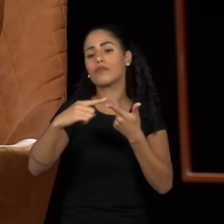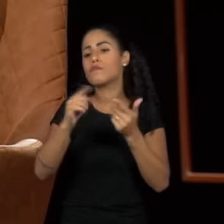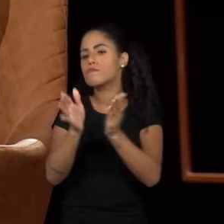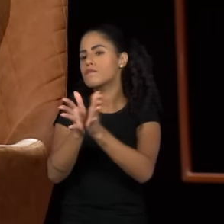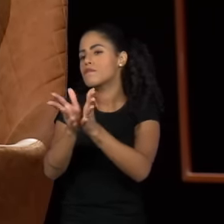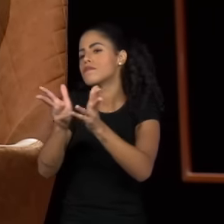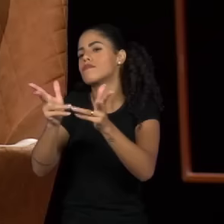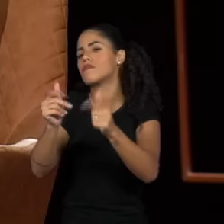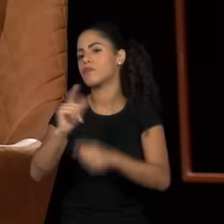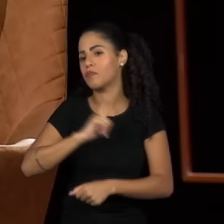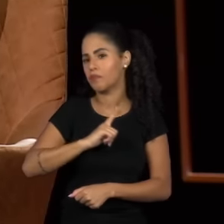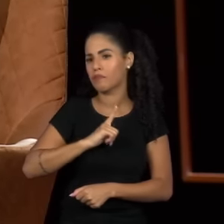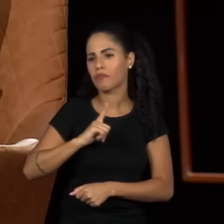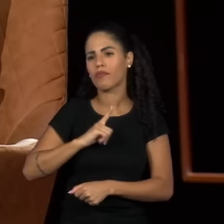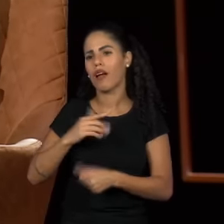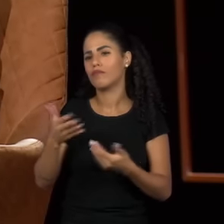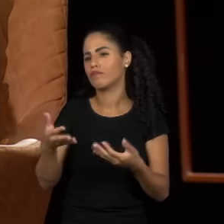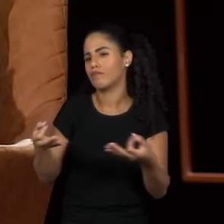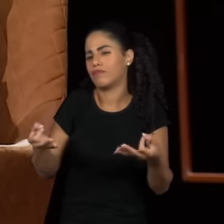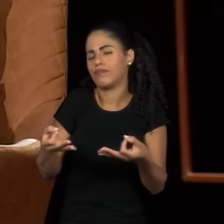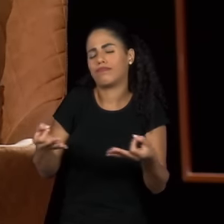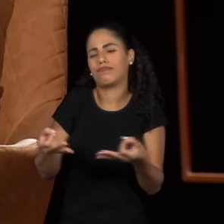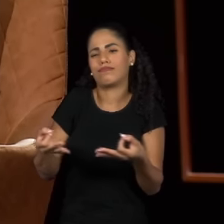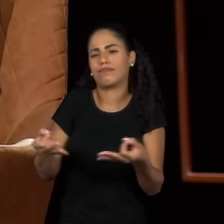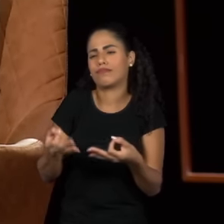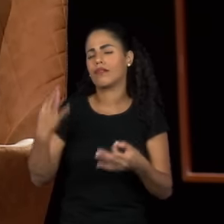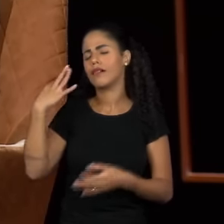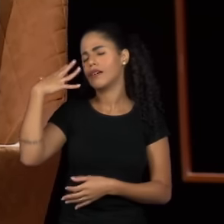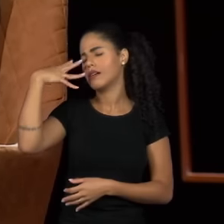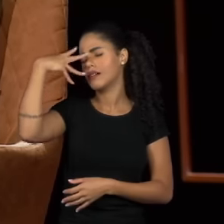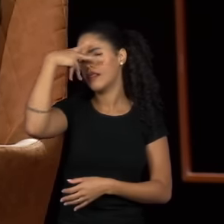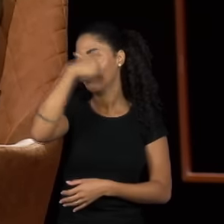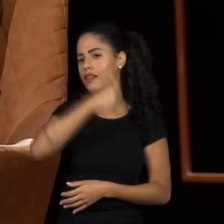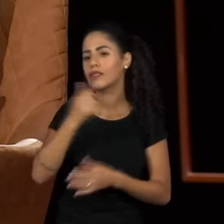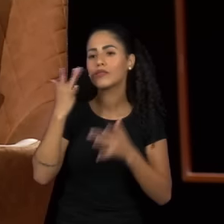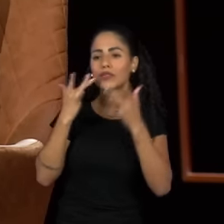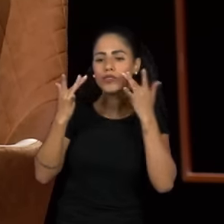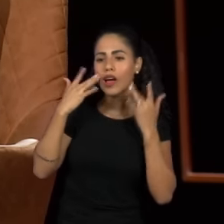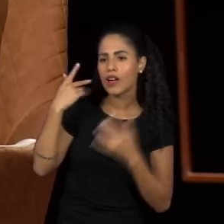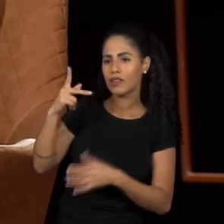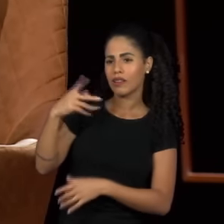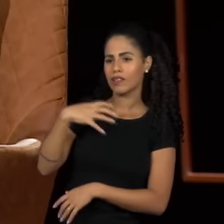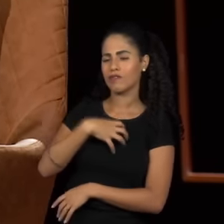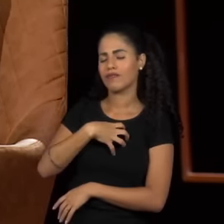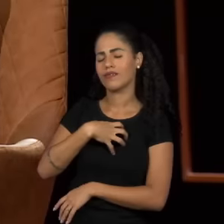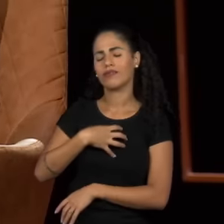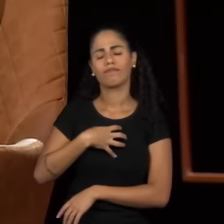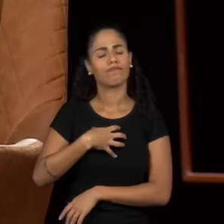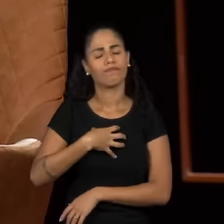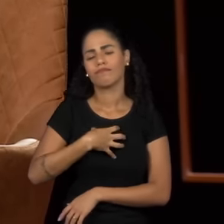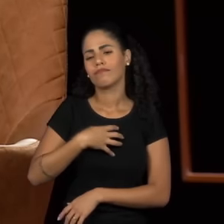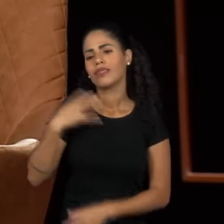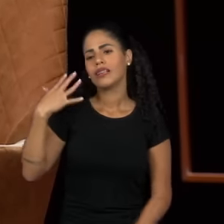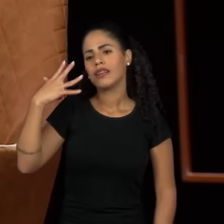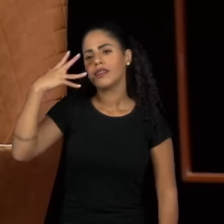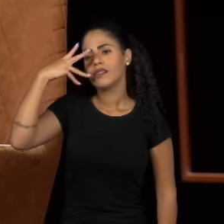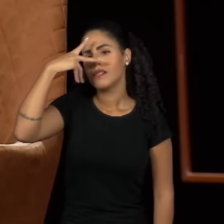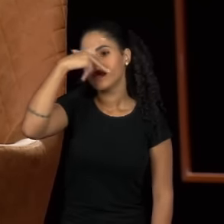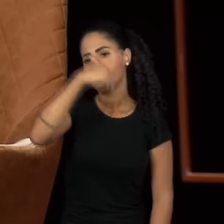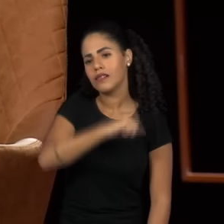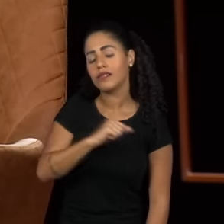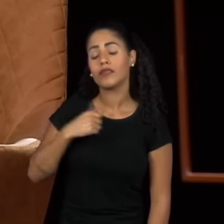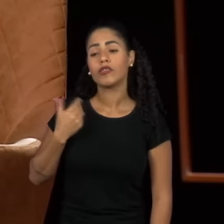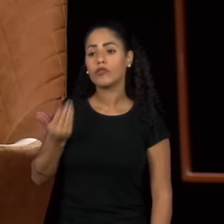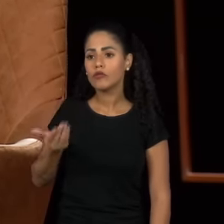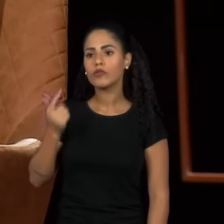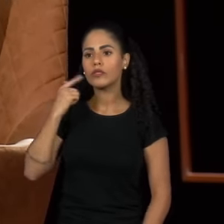maravilhosas, são incríveis, é de uma beleza. O teatro dele, ele é um esteta, né? ele é muito poderoso. Então,